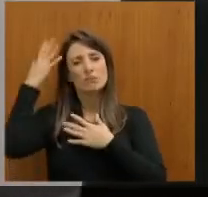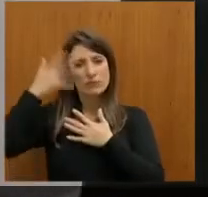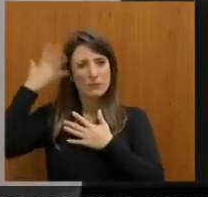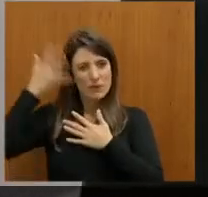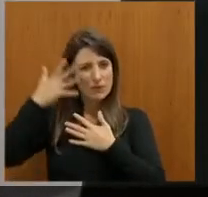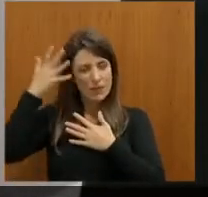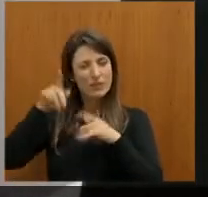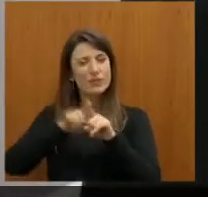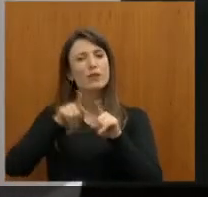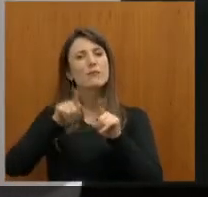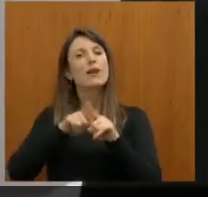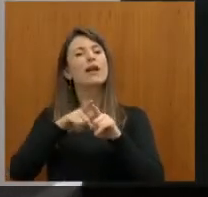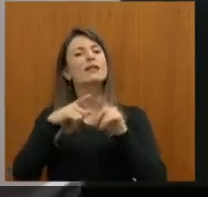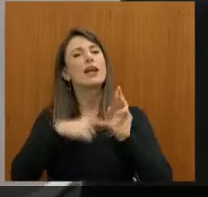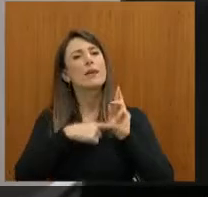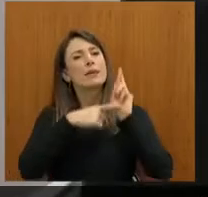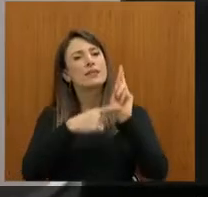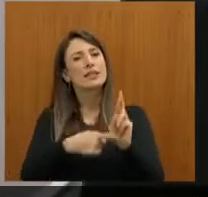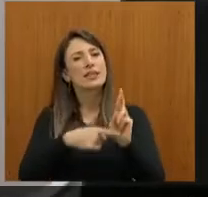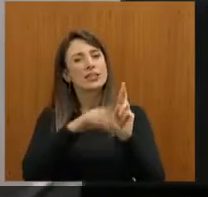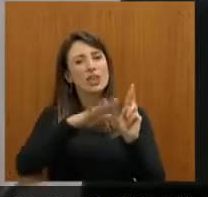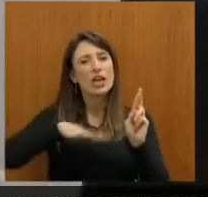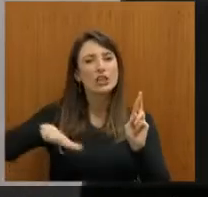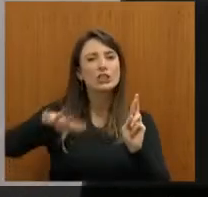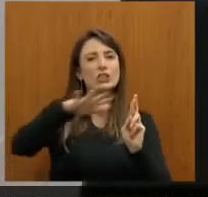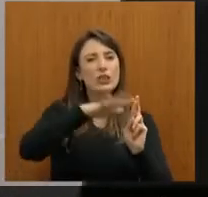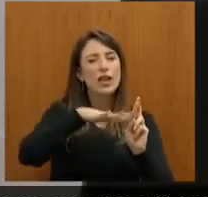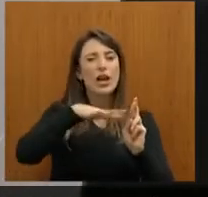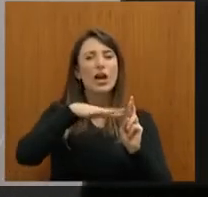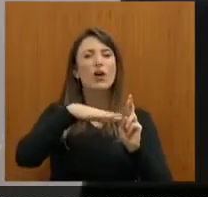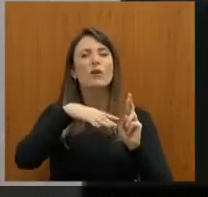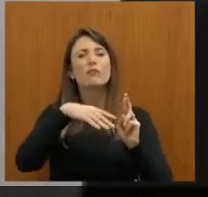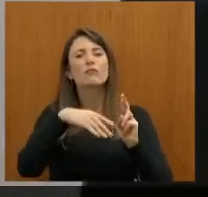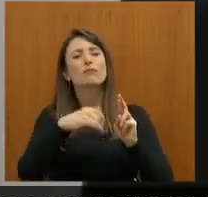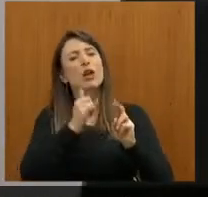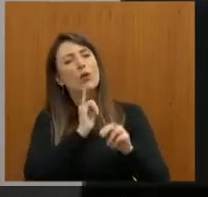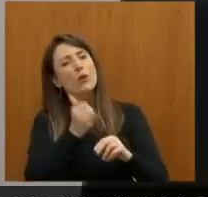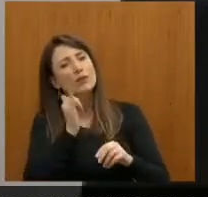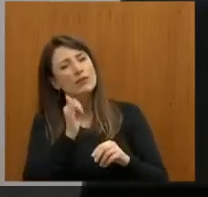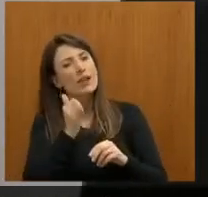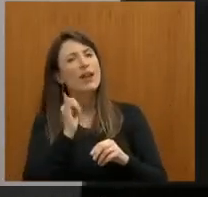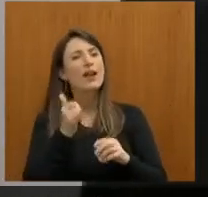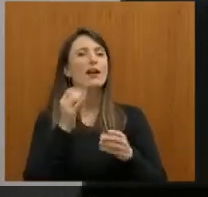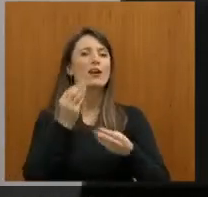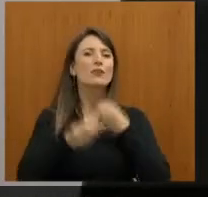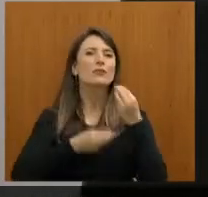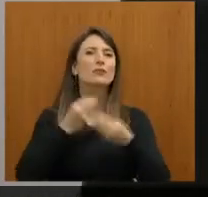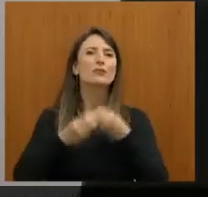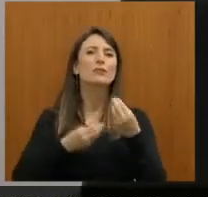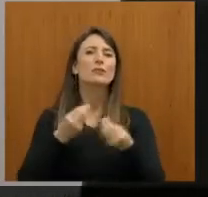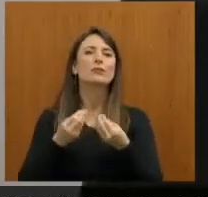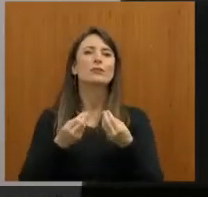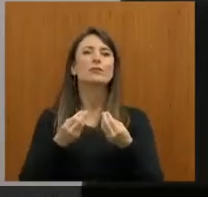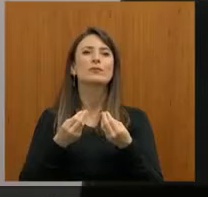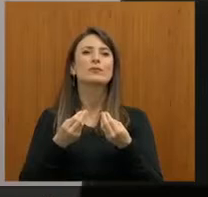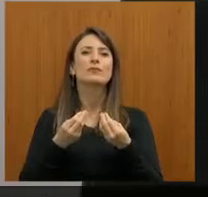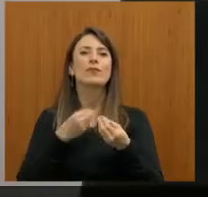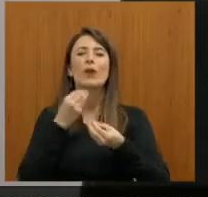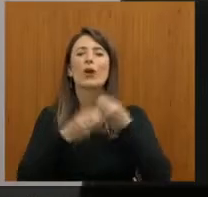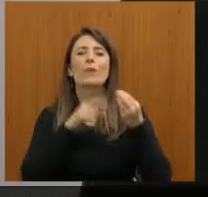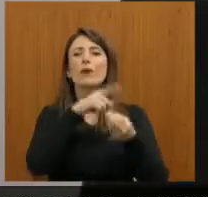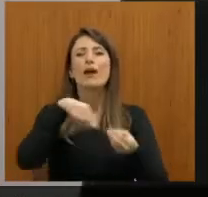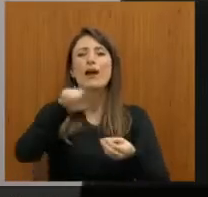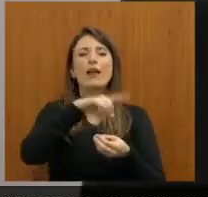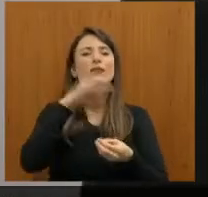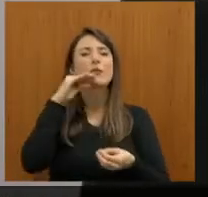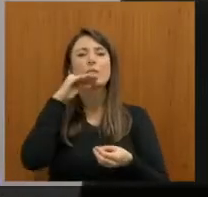representantes regionais para nos falar um pouquinho como que é elas estão